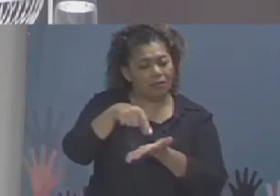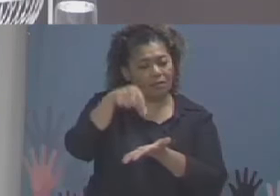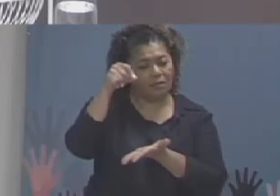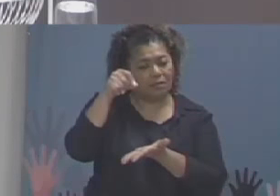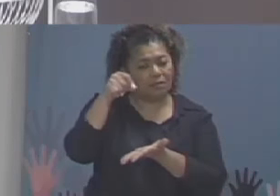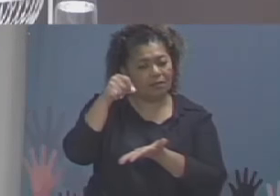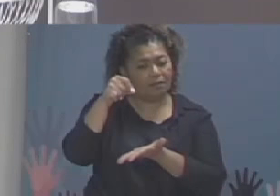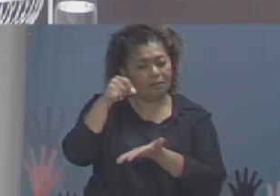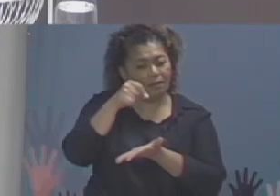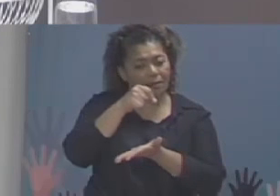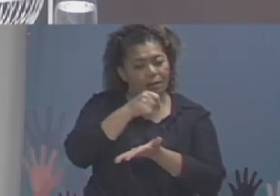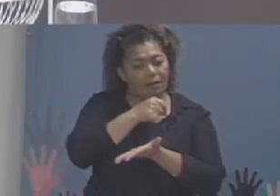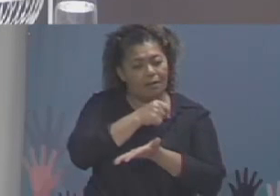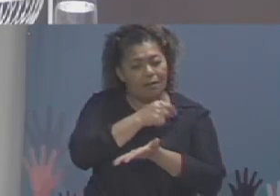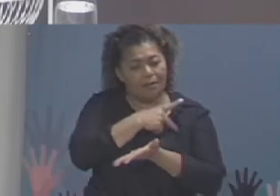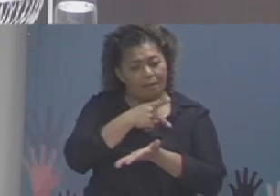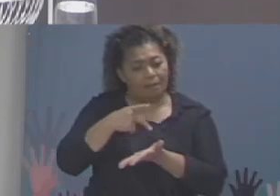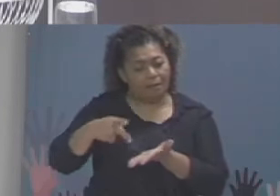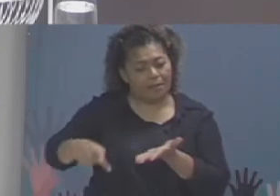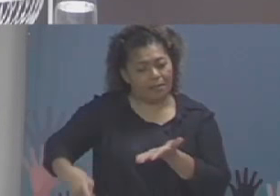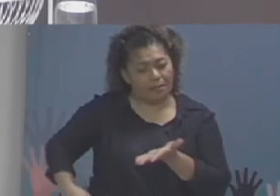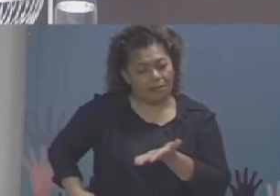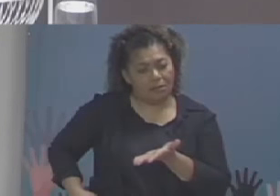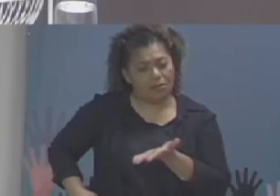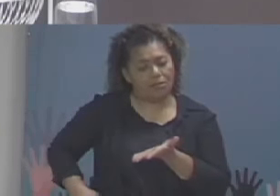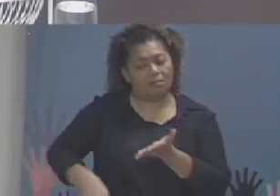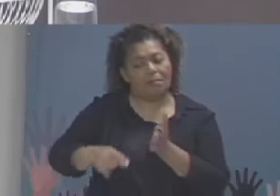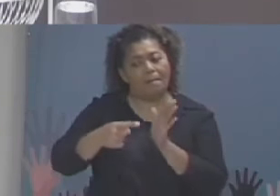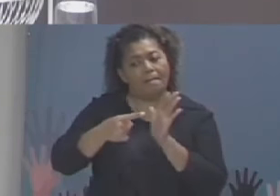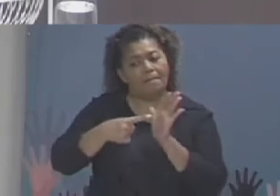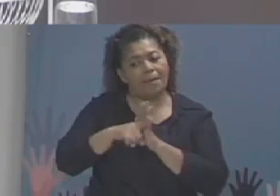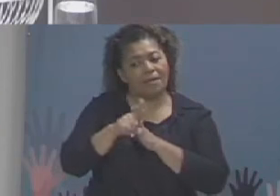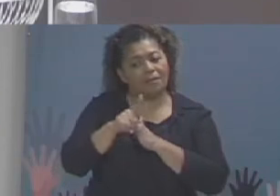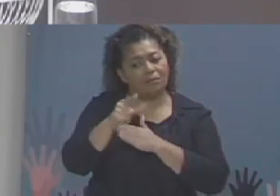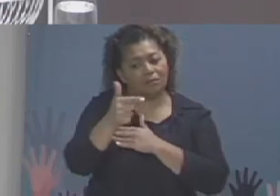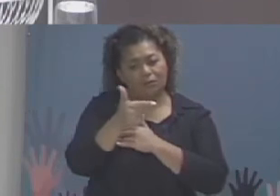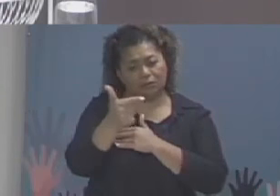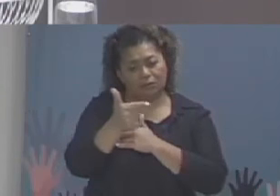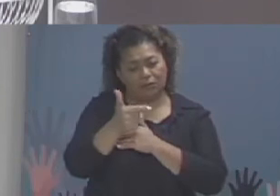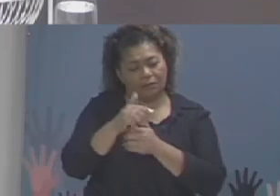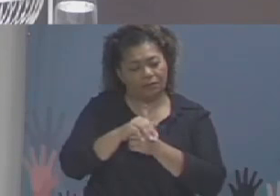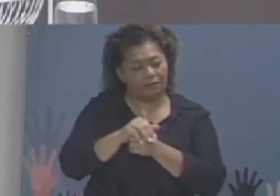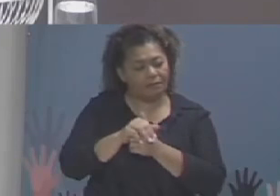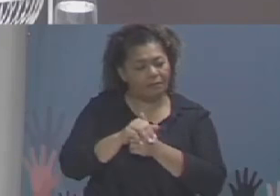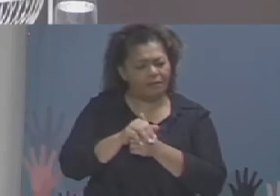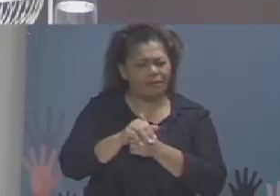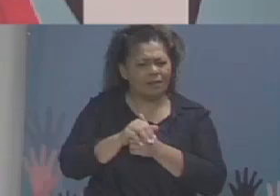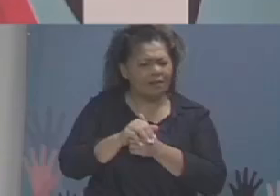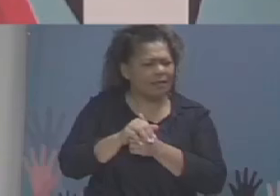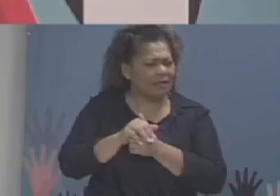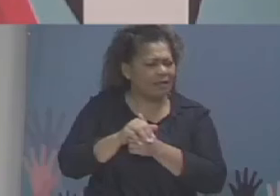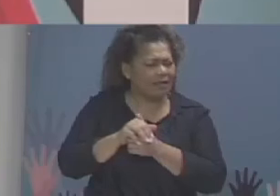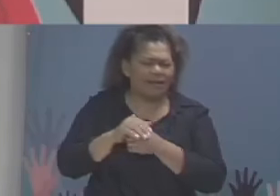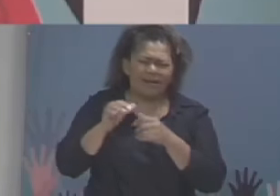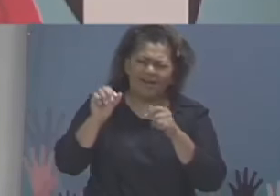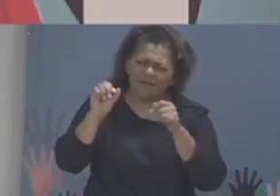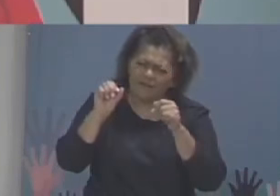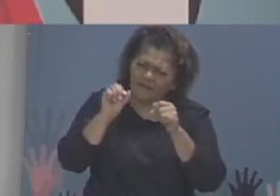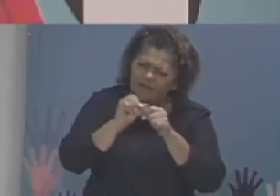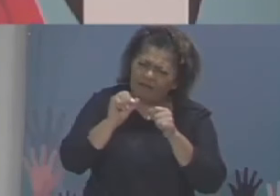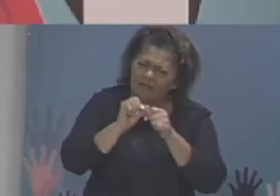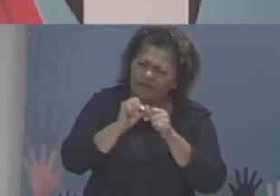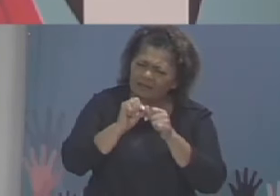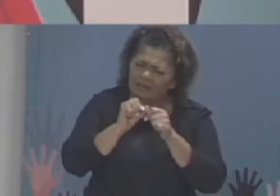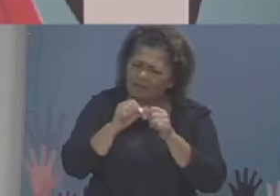Presidente, pergunta número 2. 2. Faça uma análise sobre a baixa